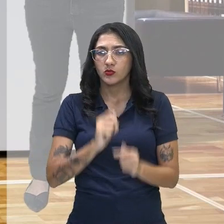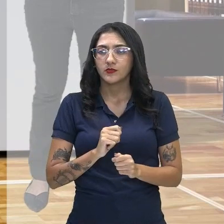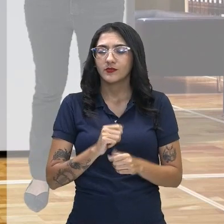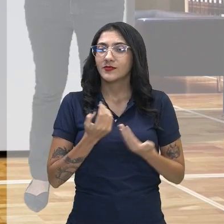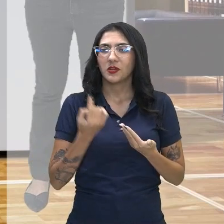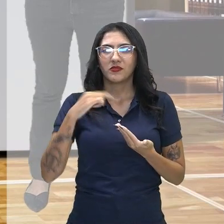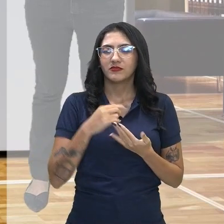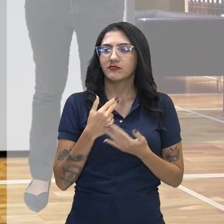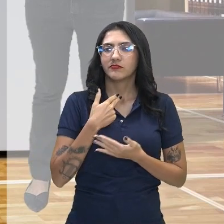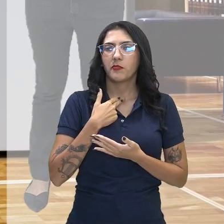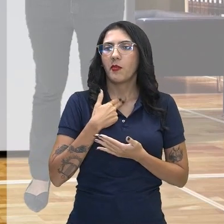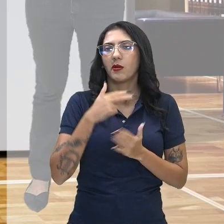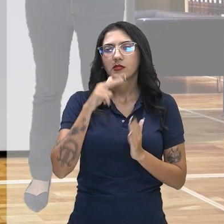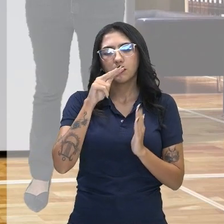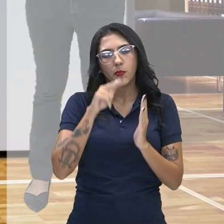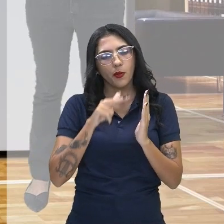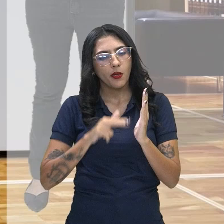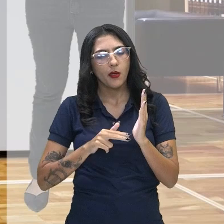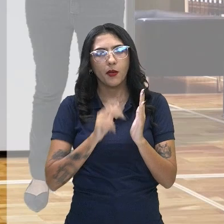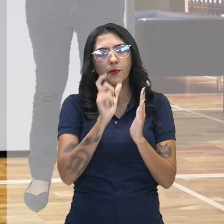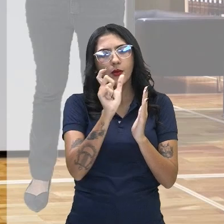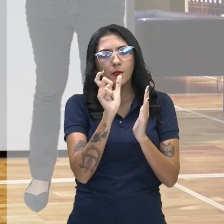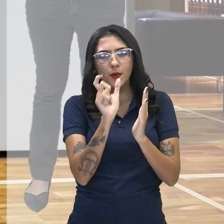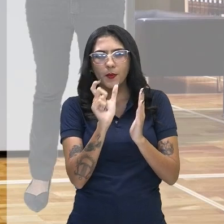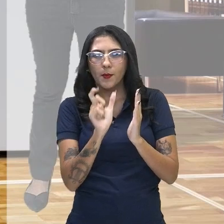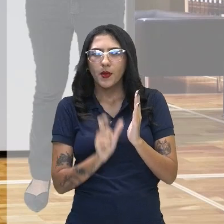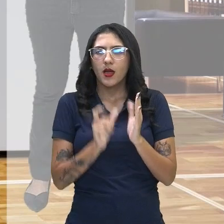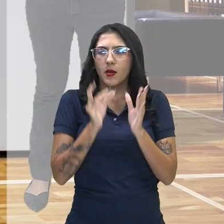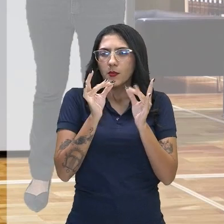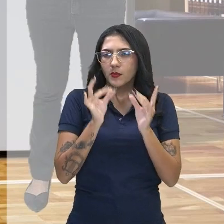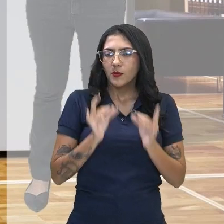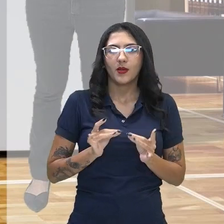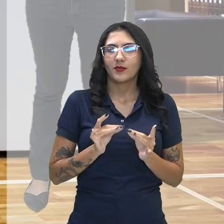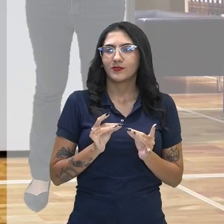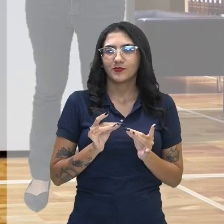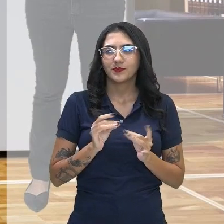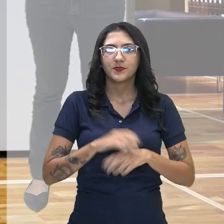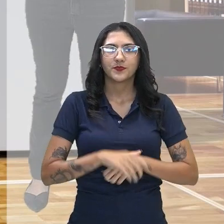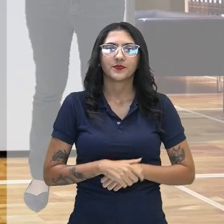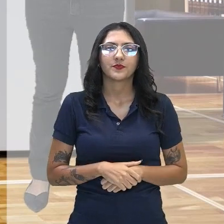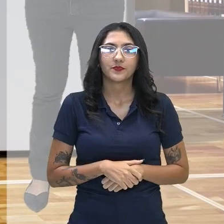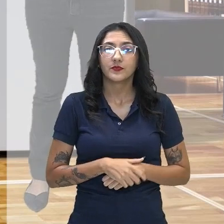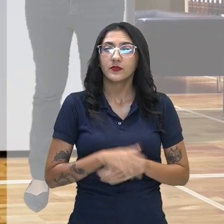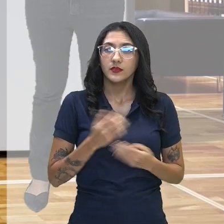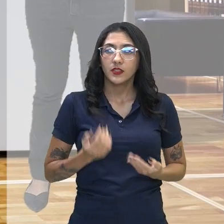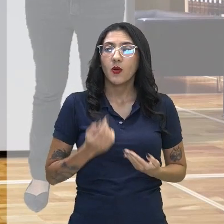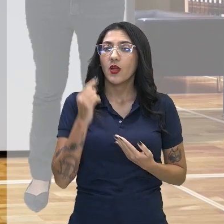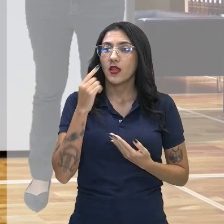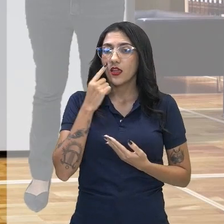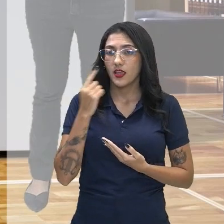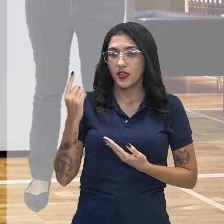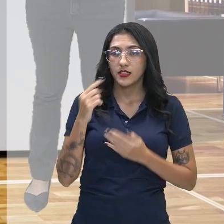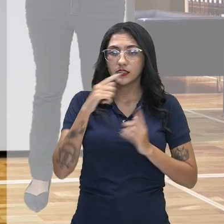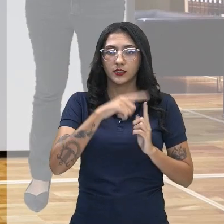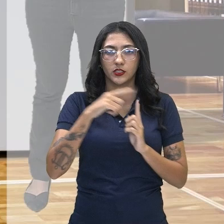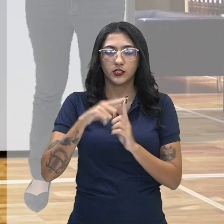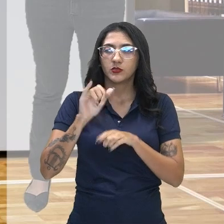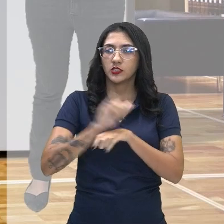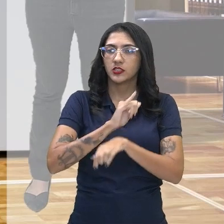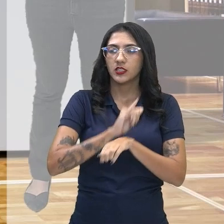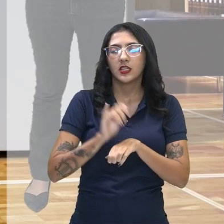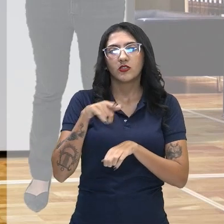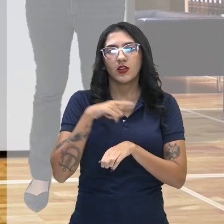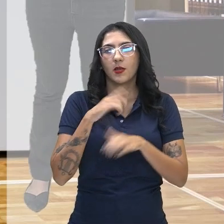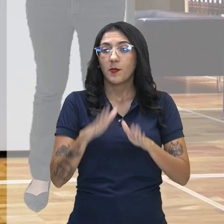não pode ficar se detendo palavra por palavra. Então, esse tipo de estratégia é a mais